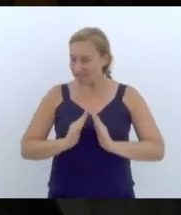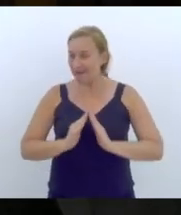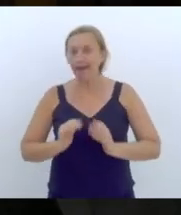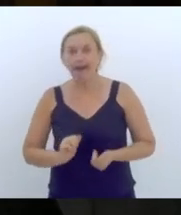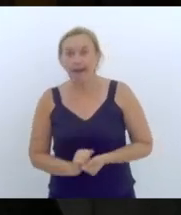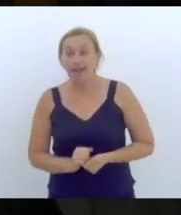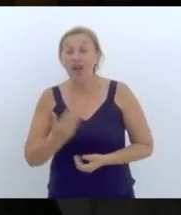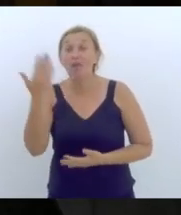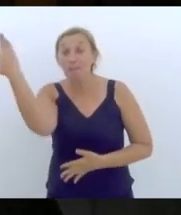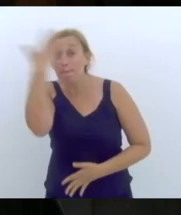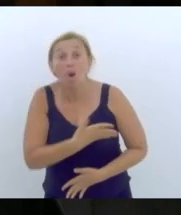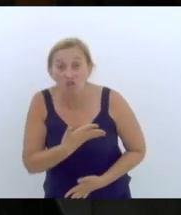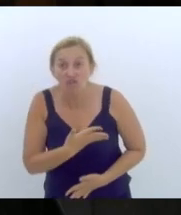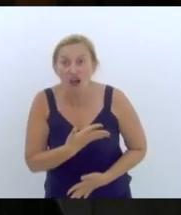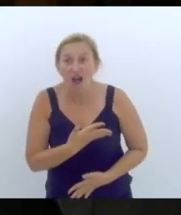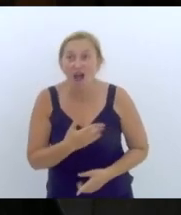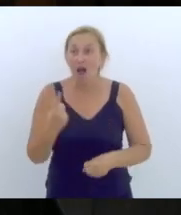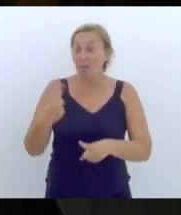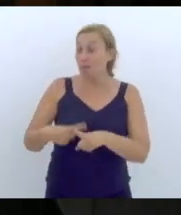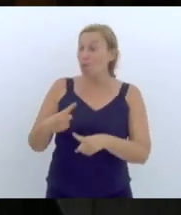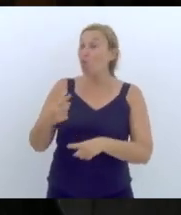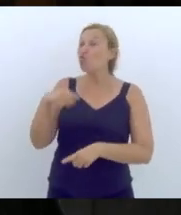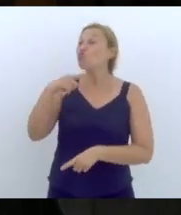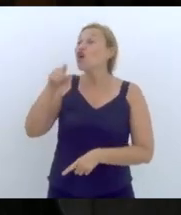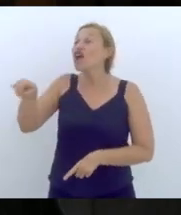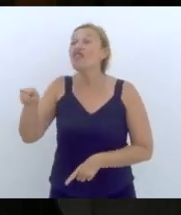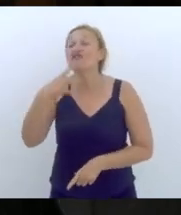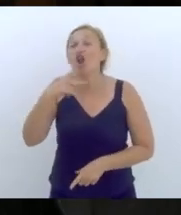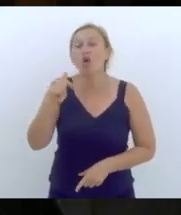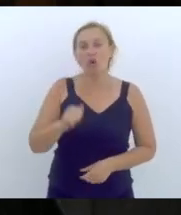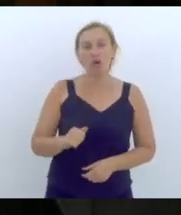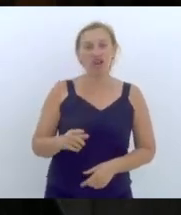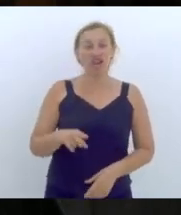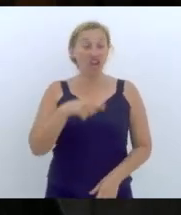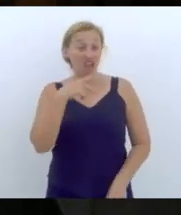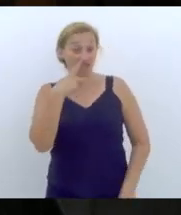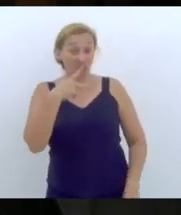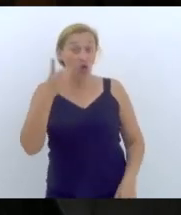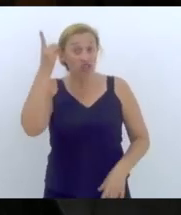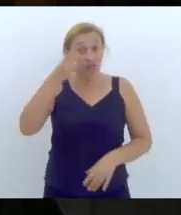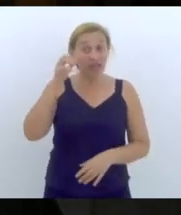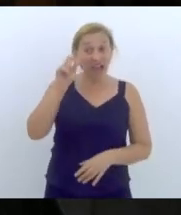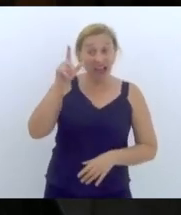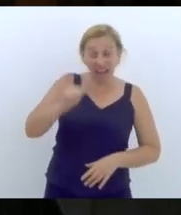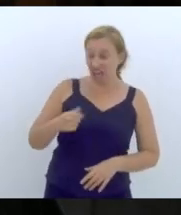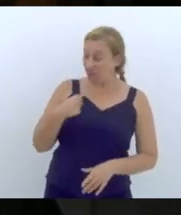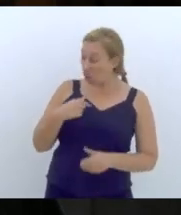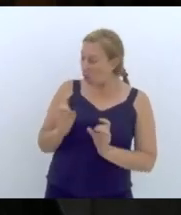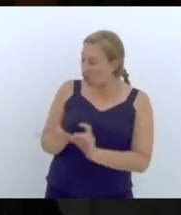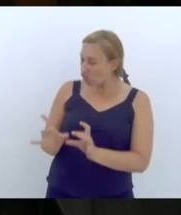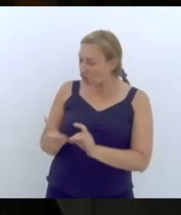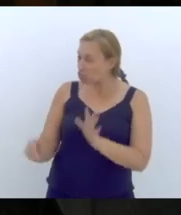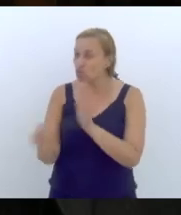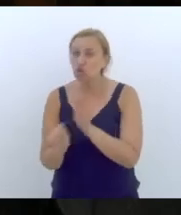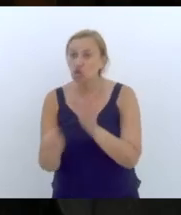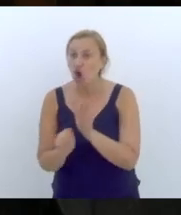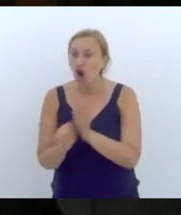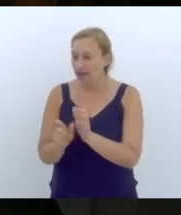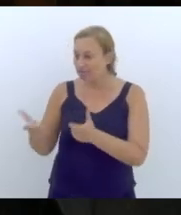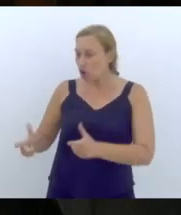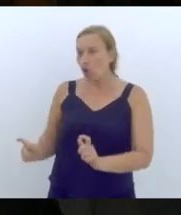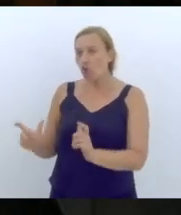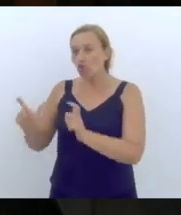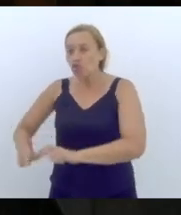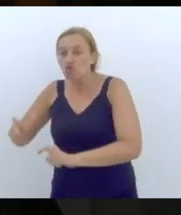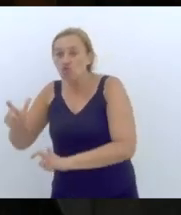e provar o que ele disse aqui. Ele disse, deputado Alan, que eu vendo drogas no inferninho. Que eu